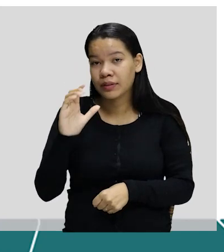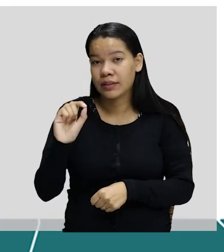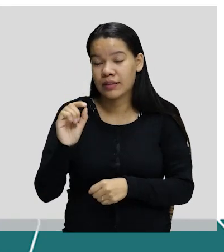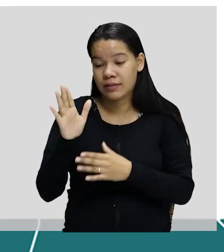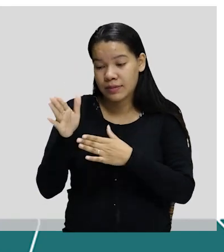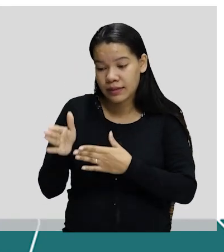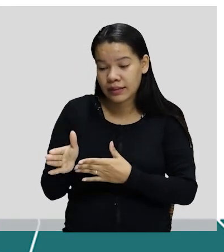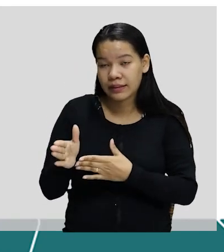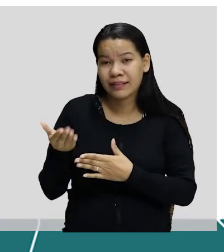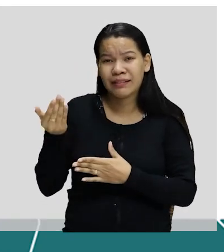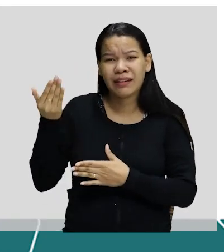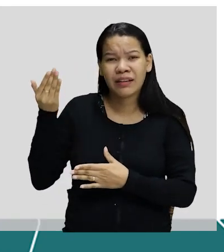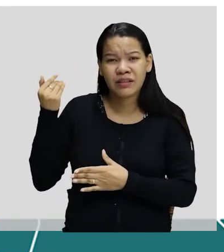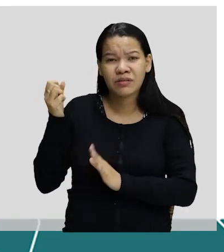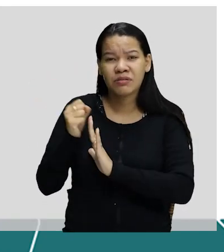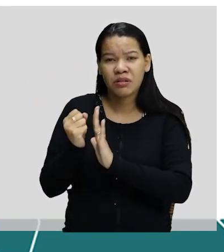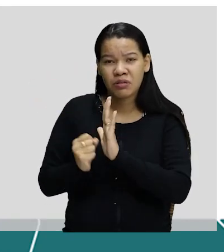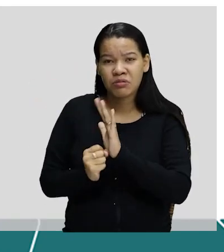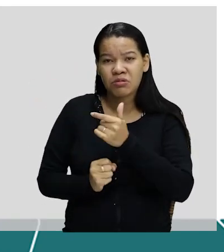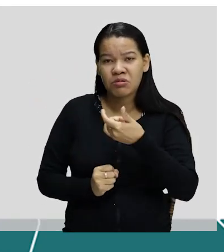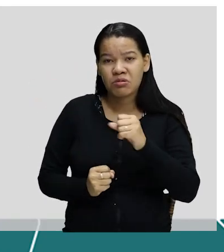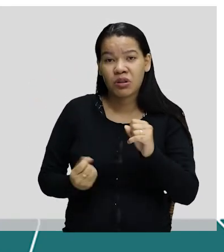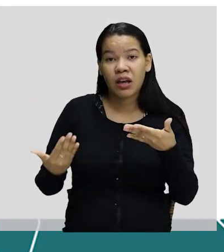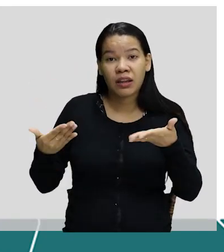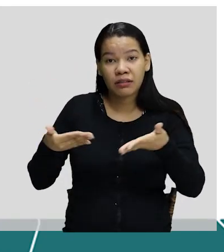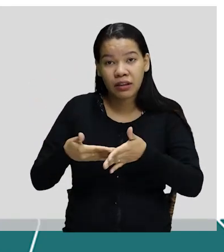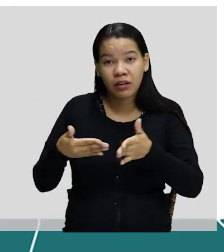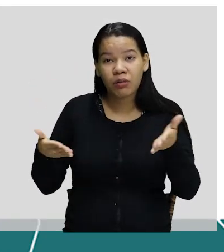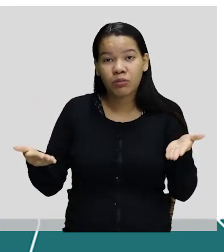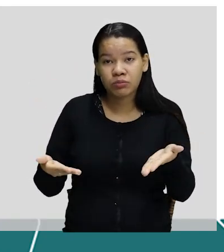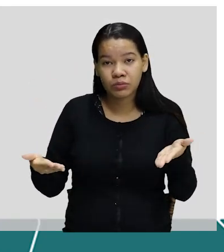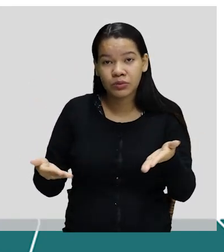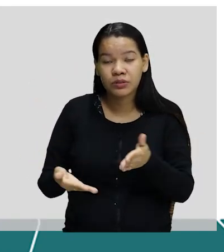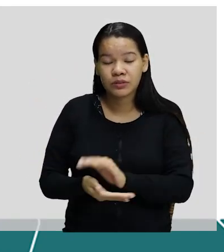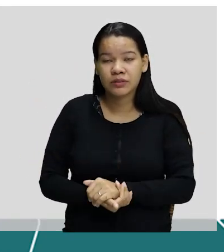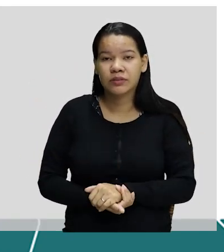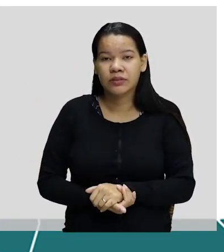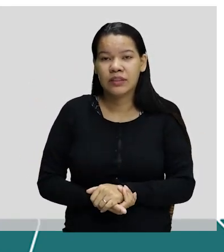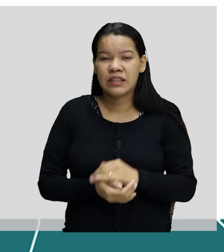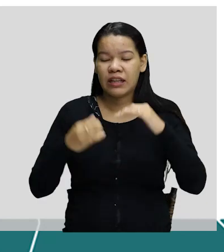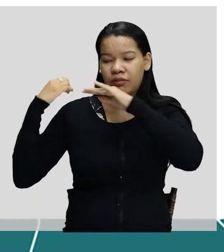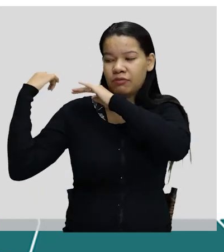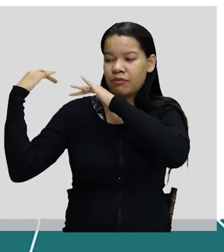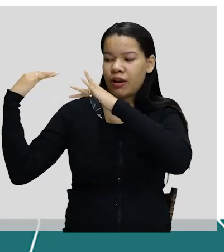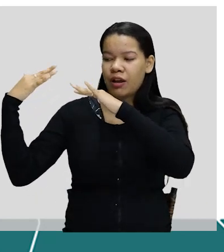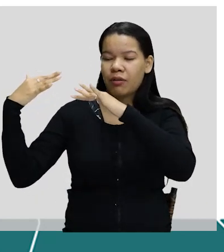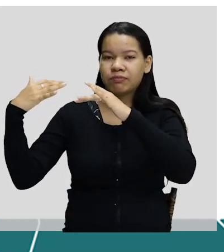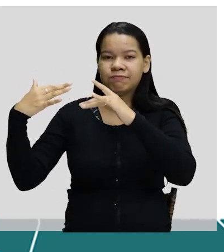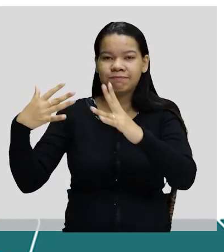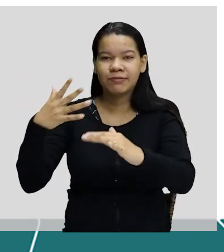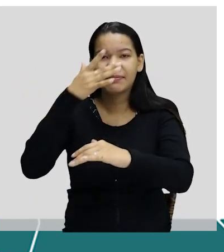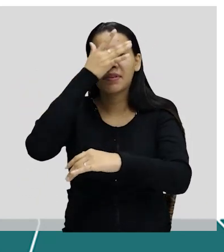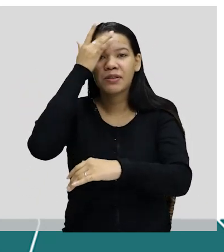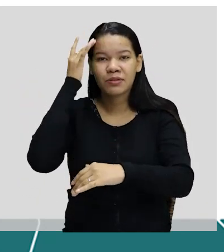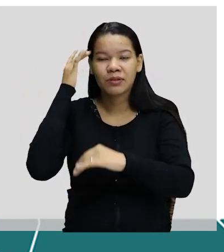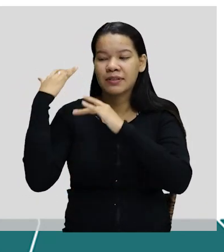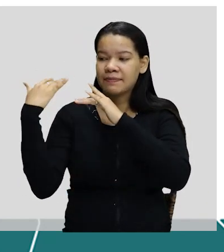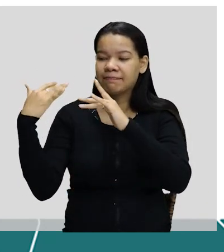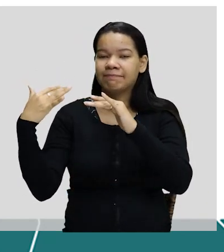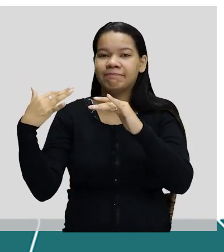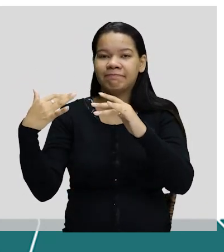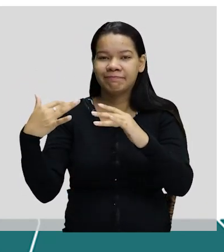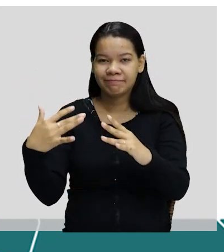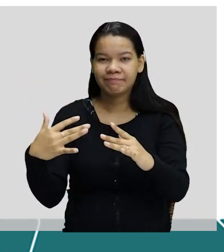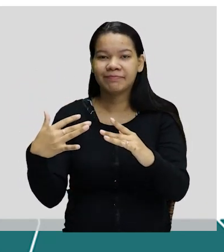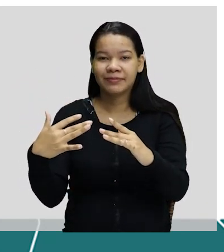século XVIII, arrasta maranhenses e visitantes por todos os cantos da capital e do interior do estado, nos